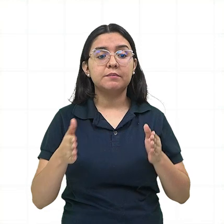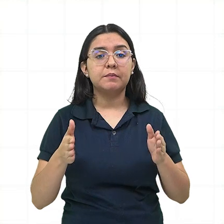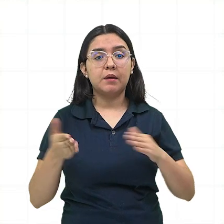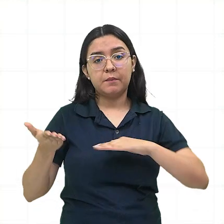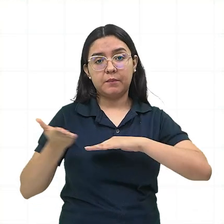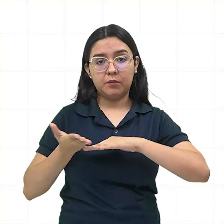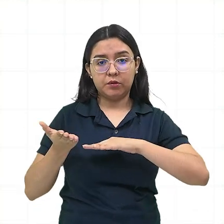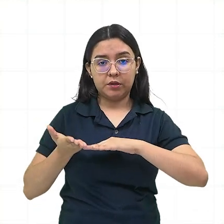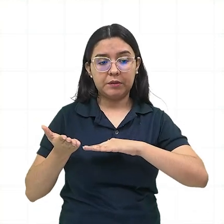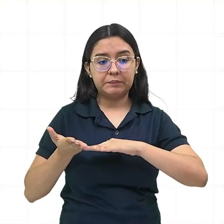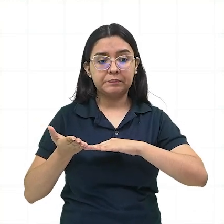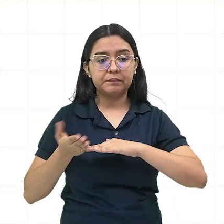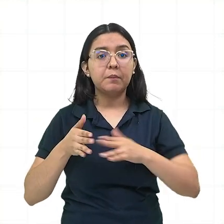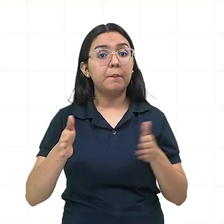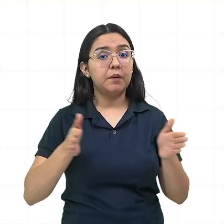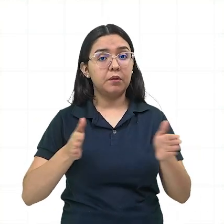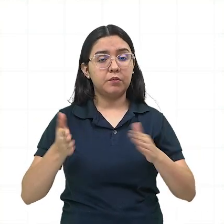Moderna